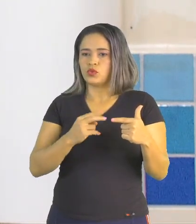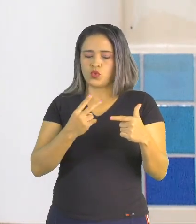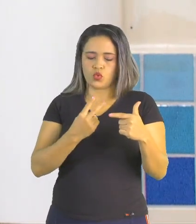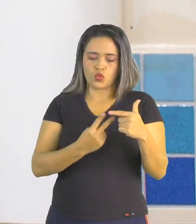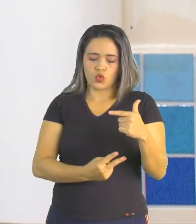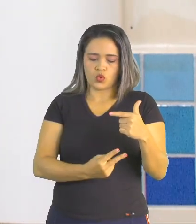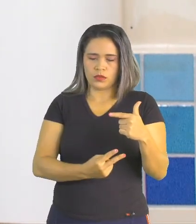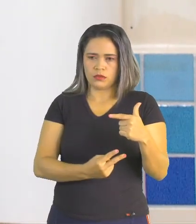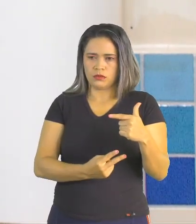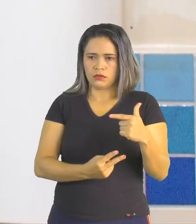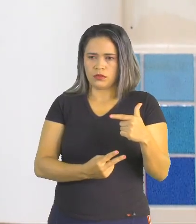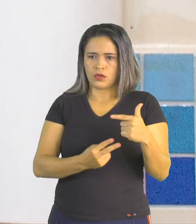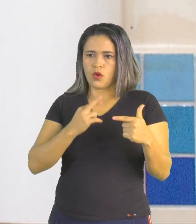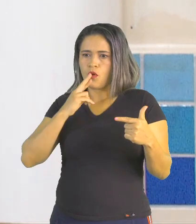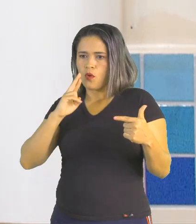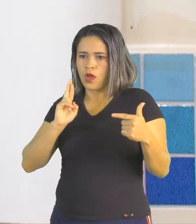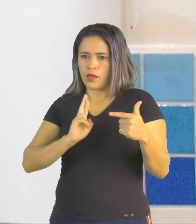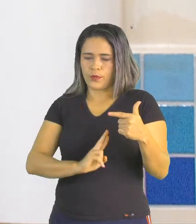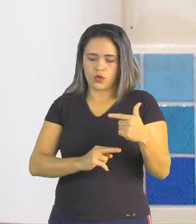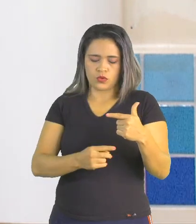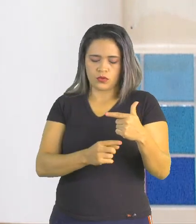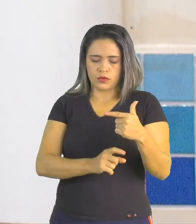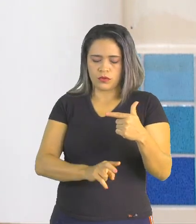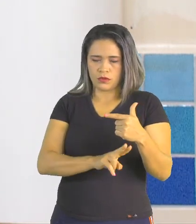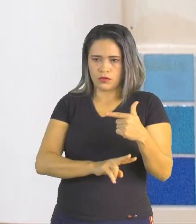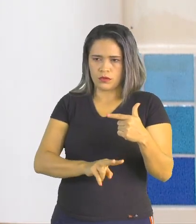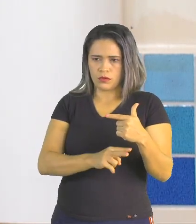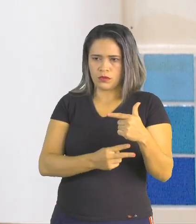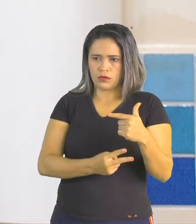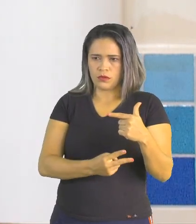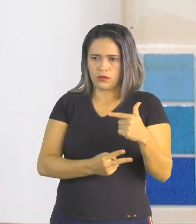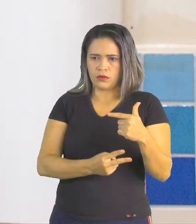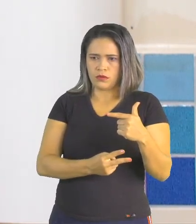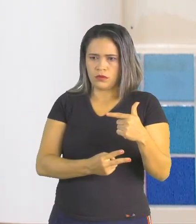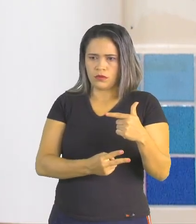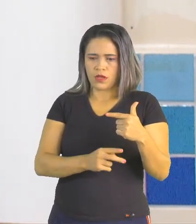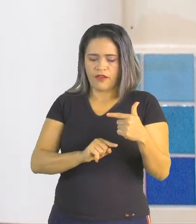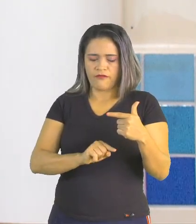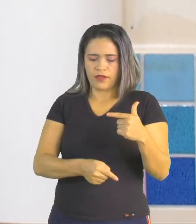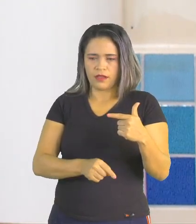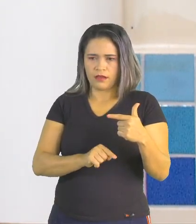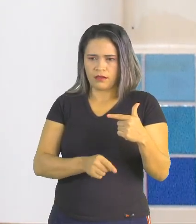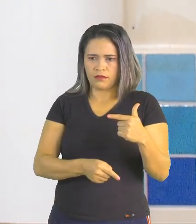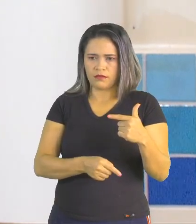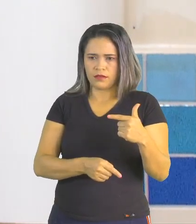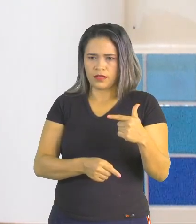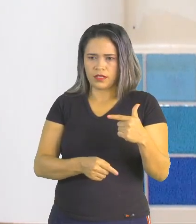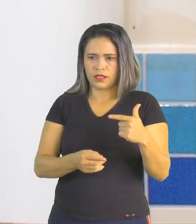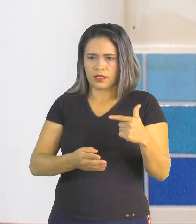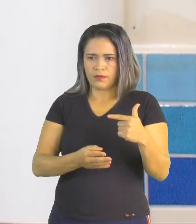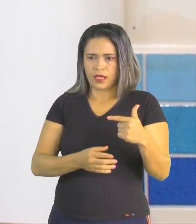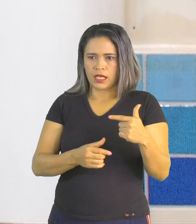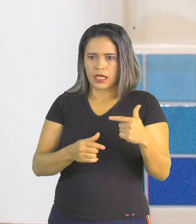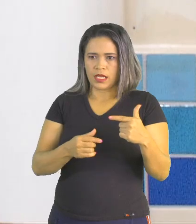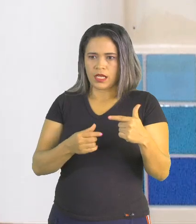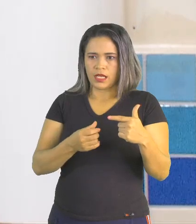O resultado, então, eu ponho aqui. A vírgula é o que separa. Agora eu vou fazer a divisão